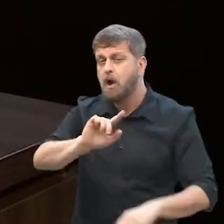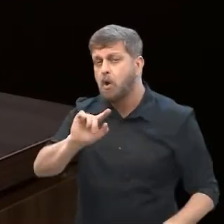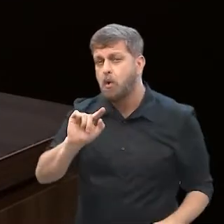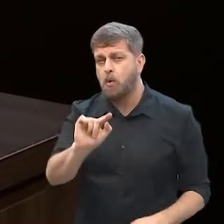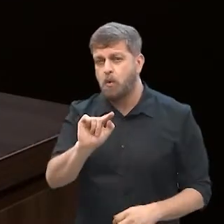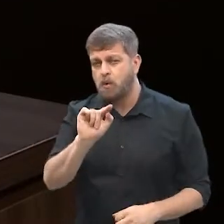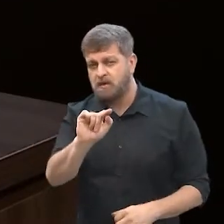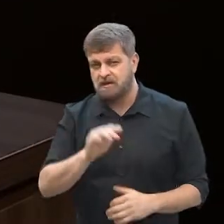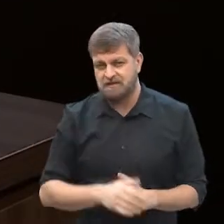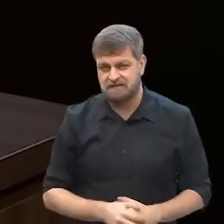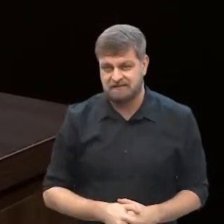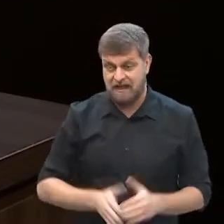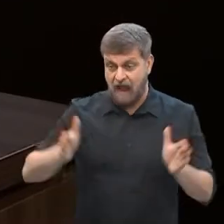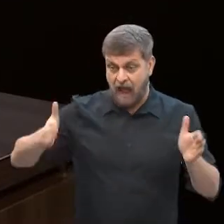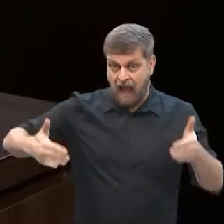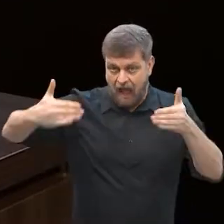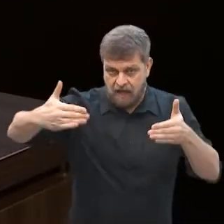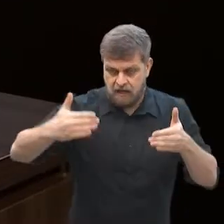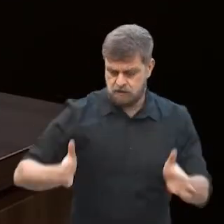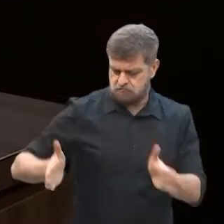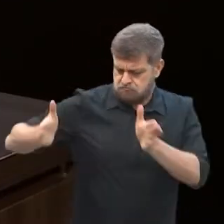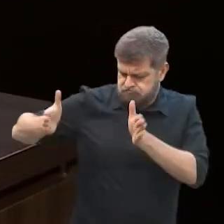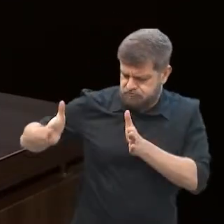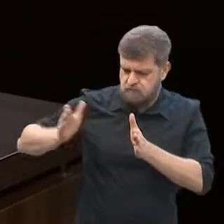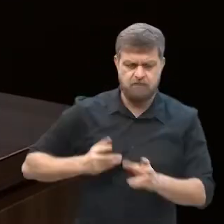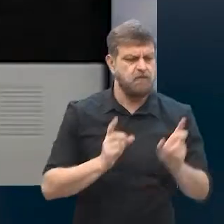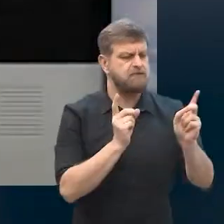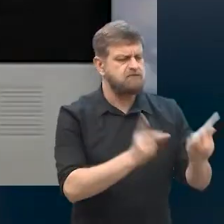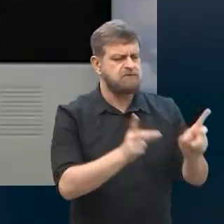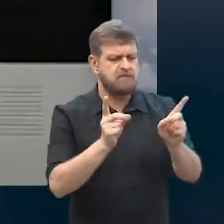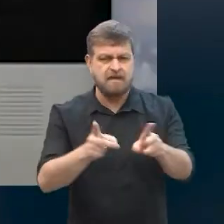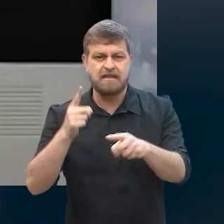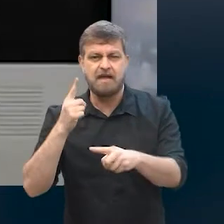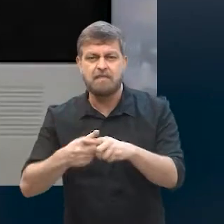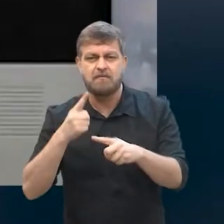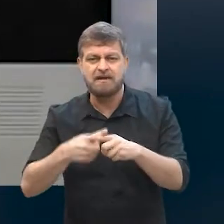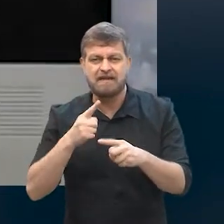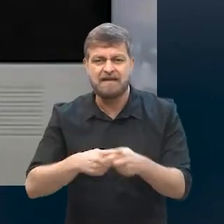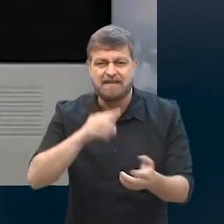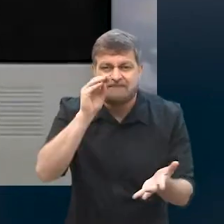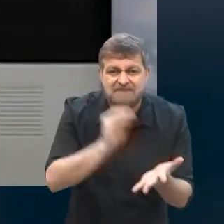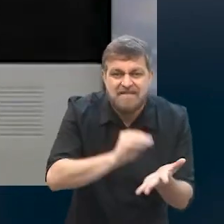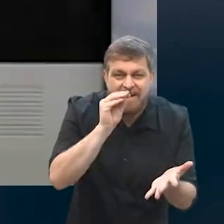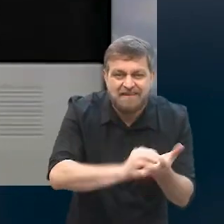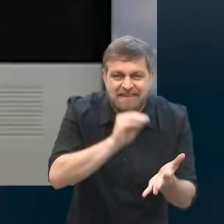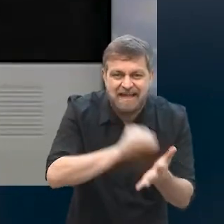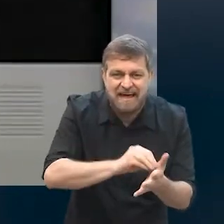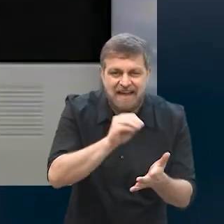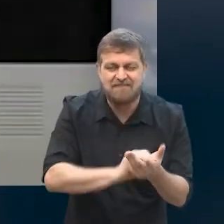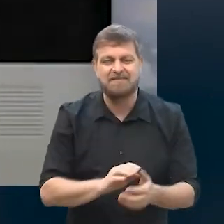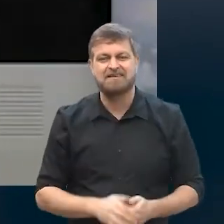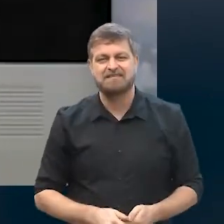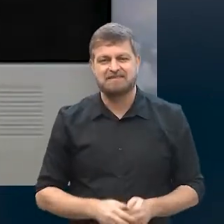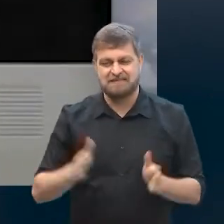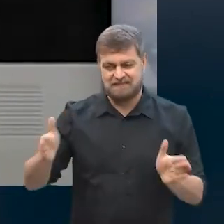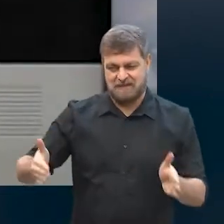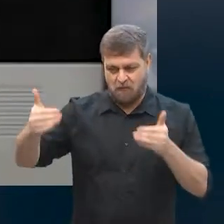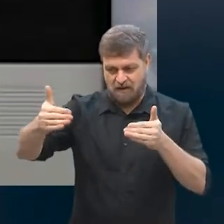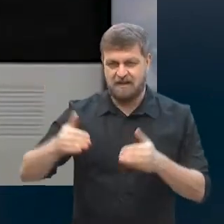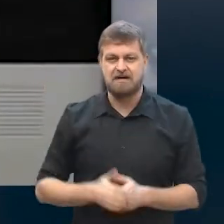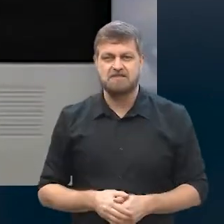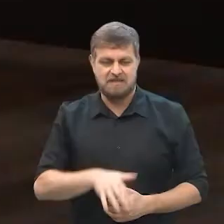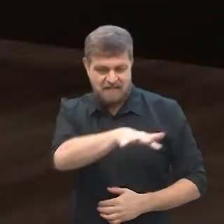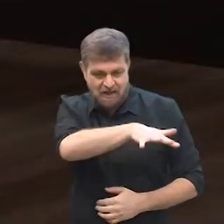a caixa de vinagre e fui vender, porque ela faltava venda. Então, eu peguei a caixa de vinagre, por exemplo, e fui na